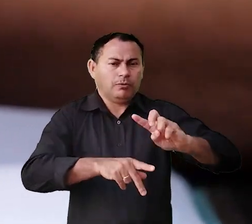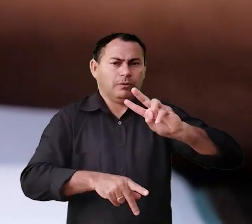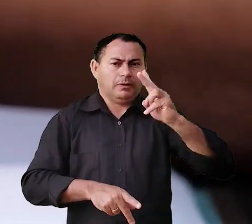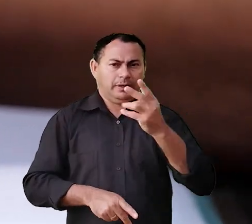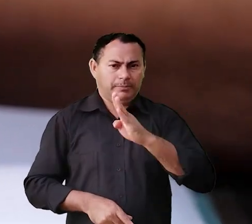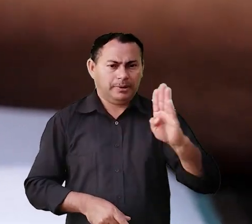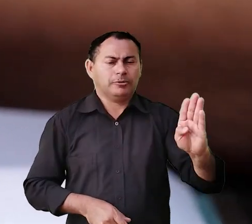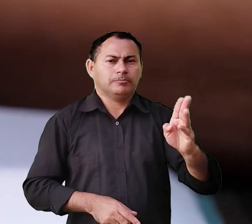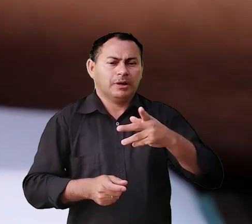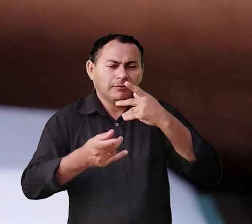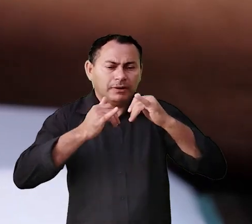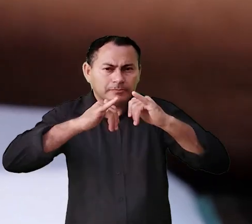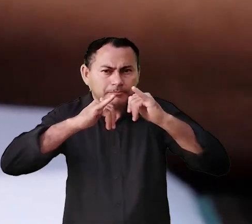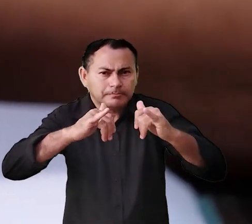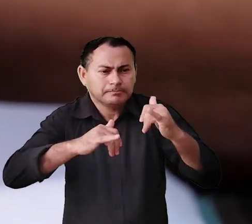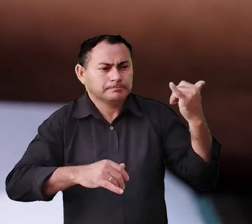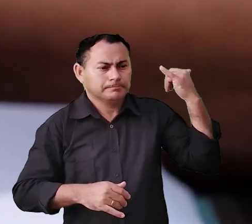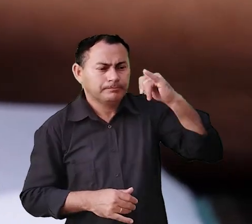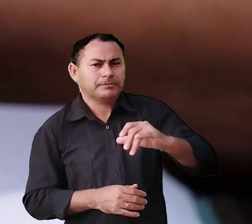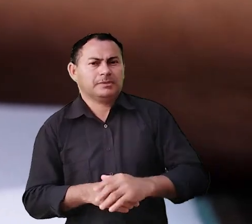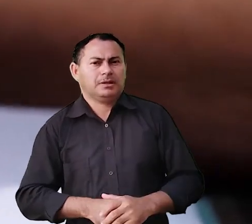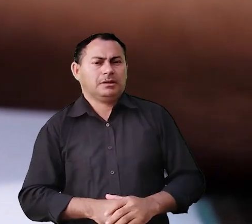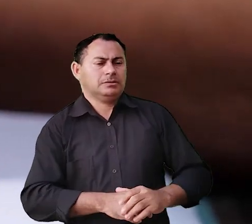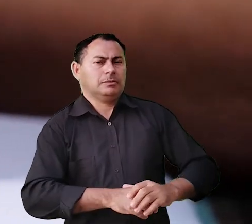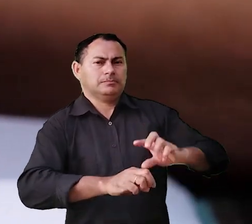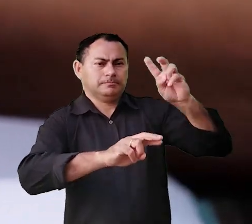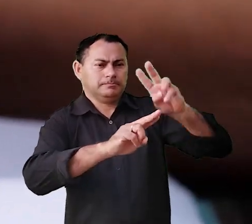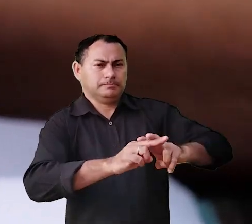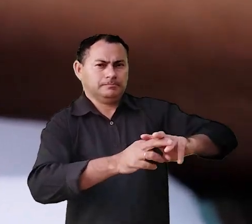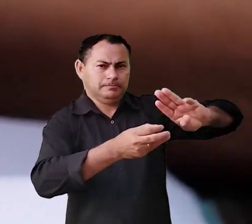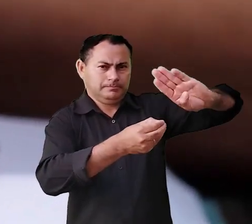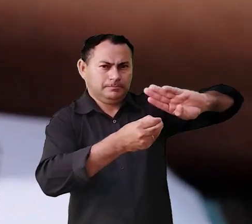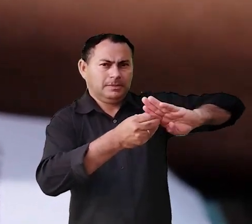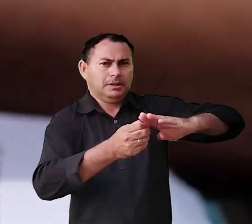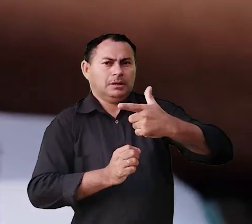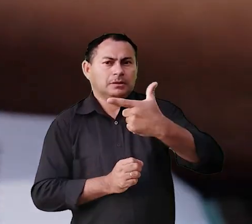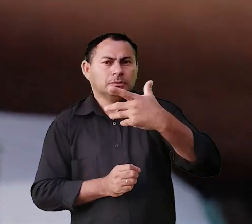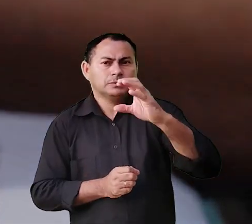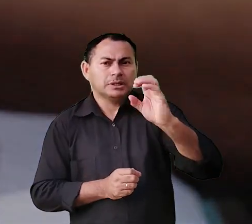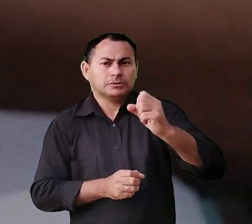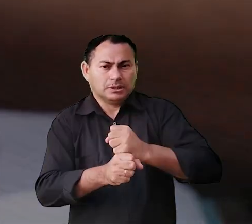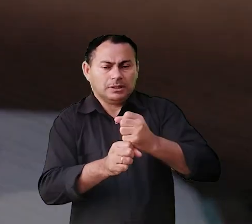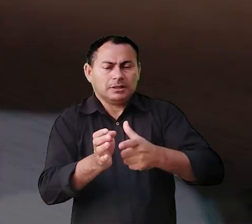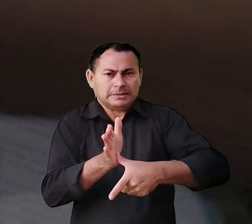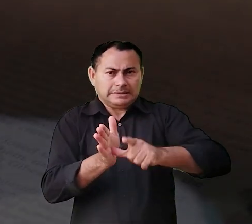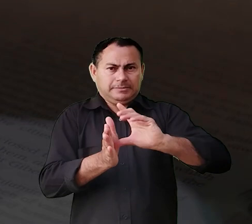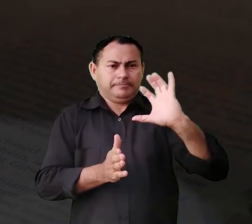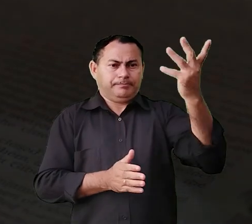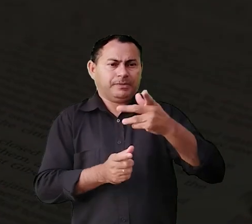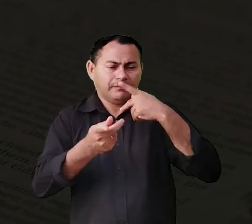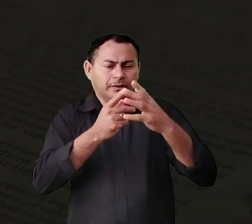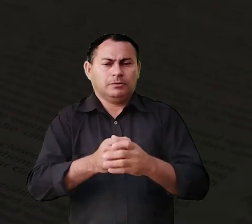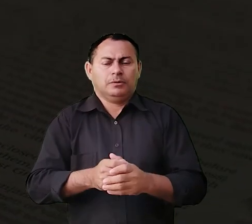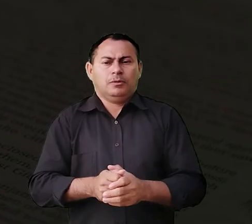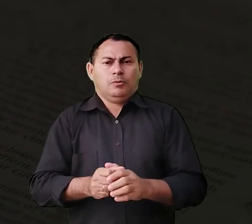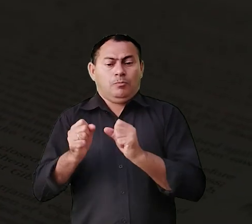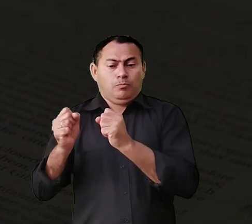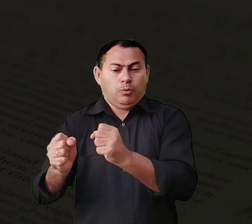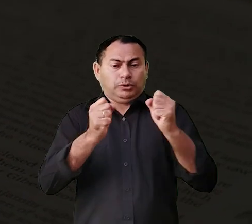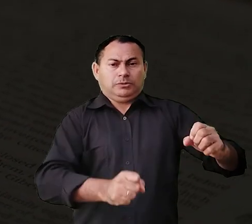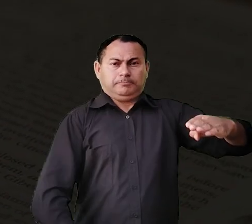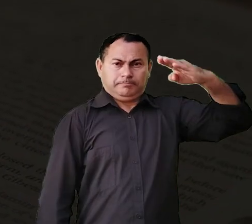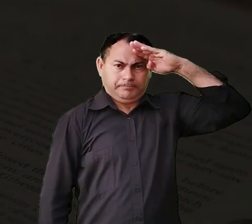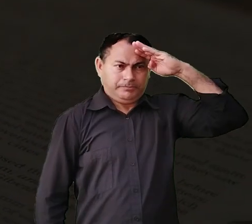hebreus, ele estaria profetizando sobre o cativeiro babilônico 200 anos antes de acontecer. Ele diz: um